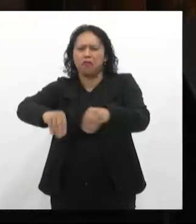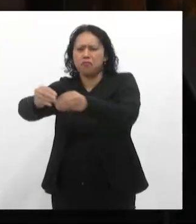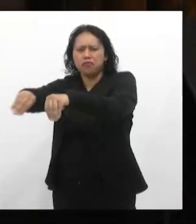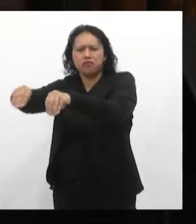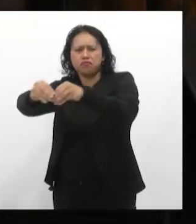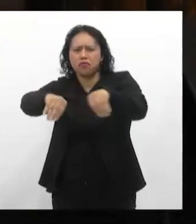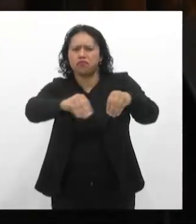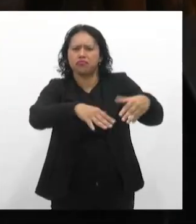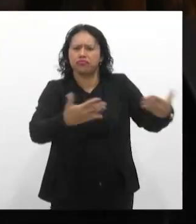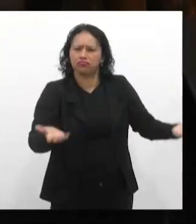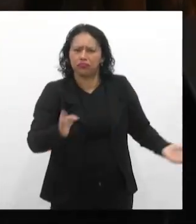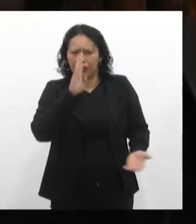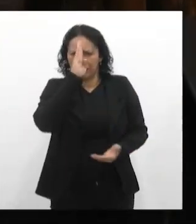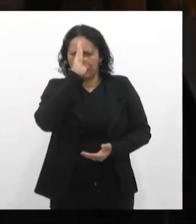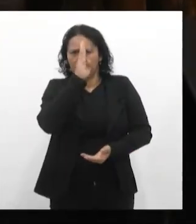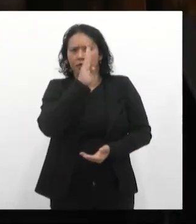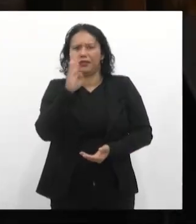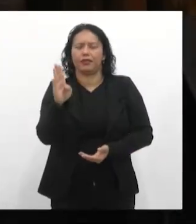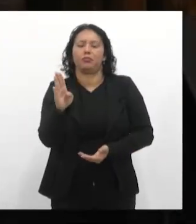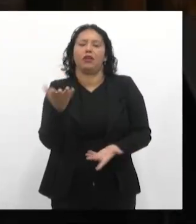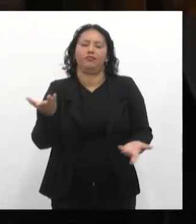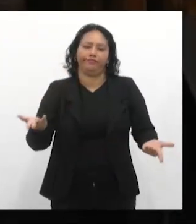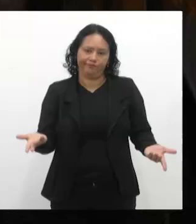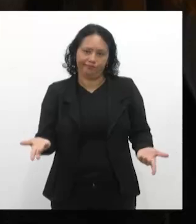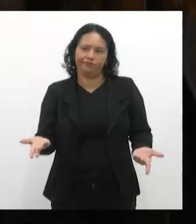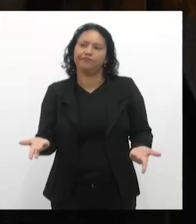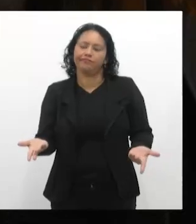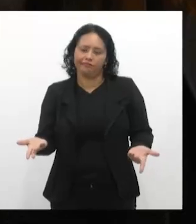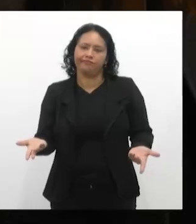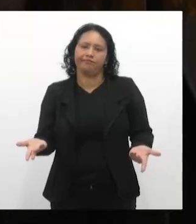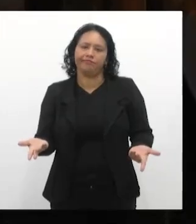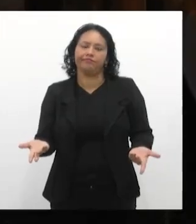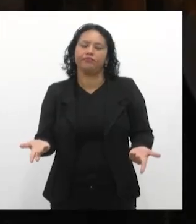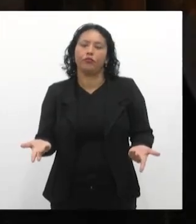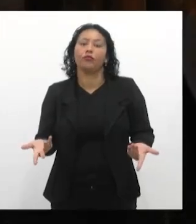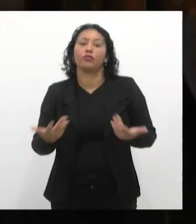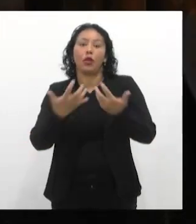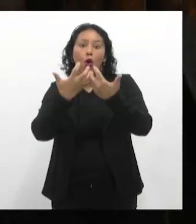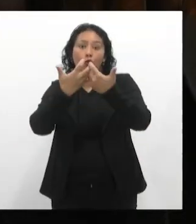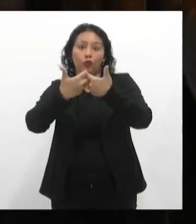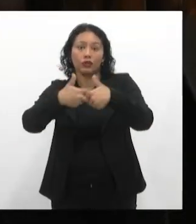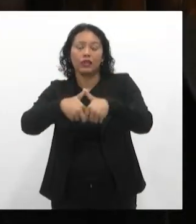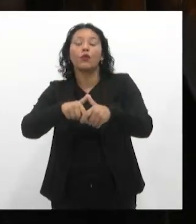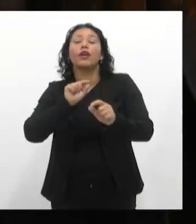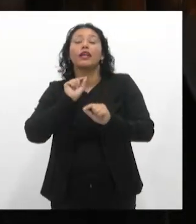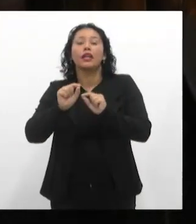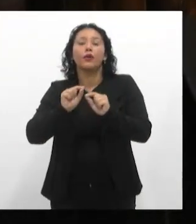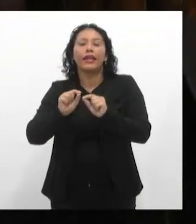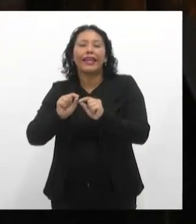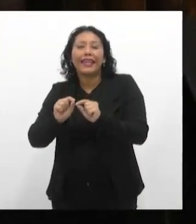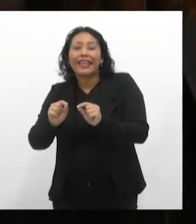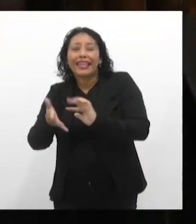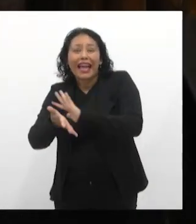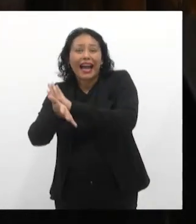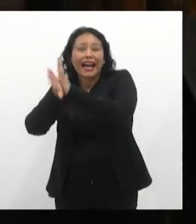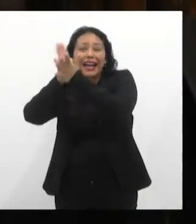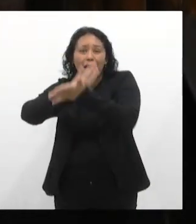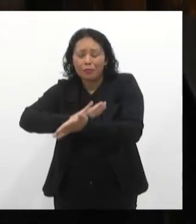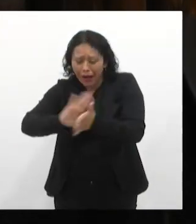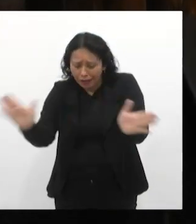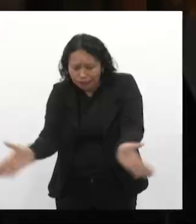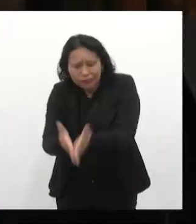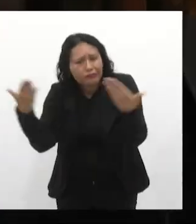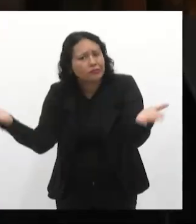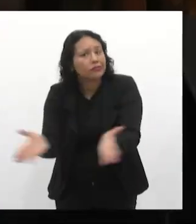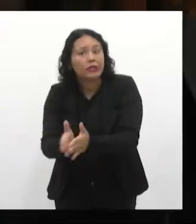sua principal, que deveria ser a sua principal função, que é combater a miséria e a extrema